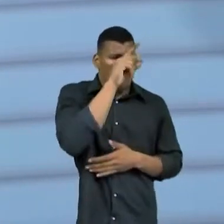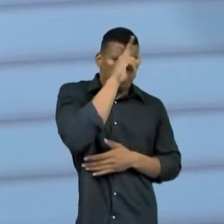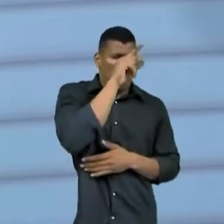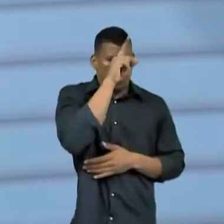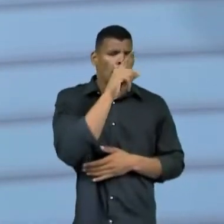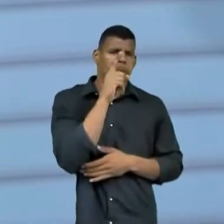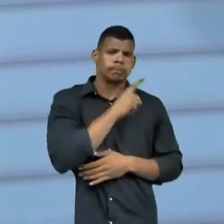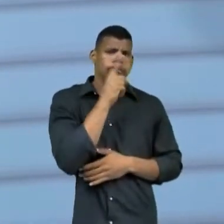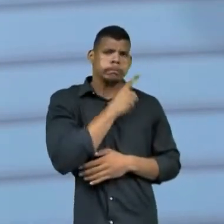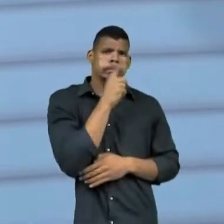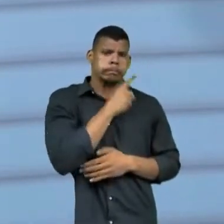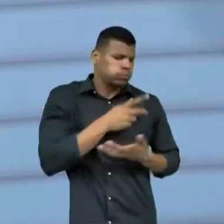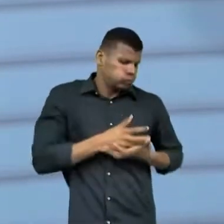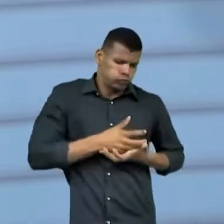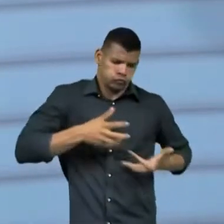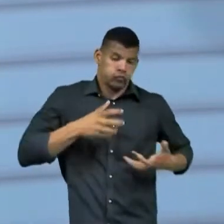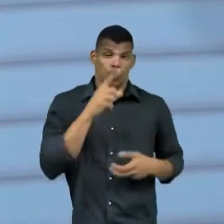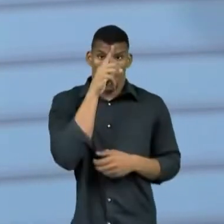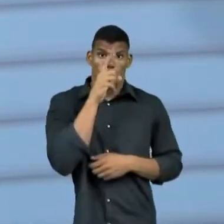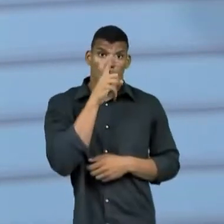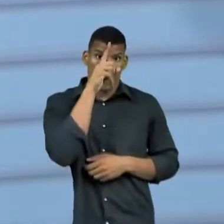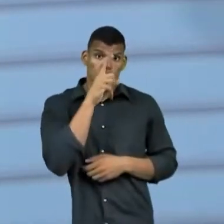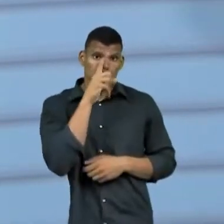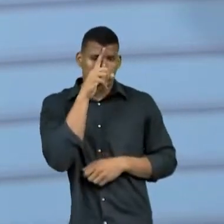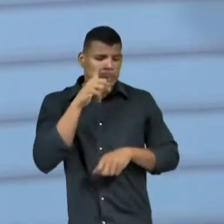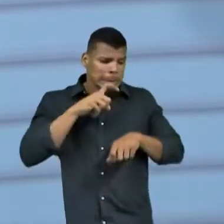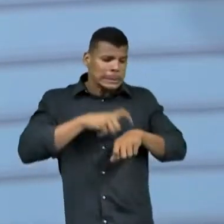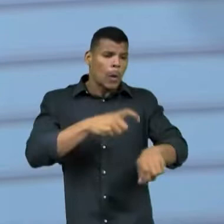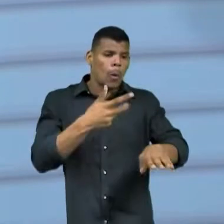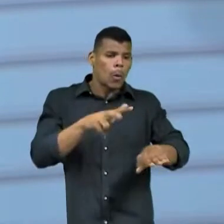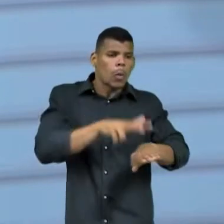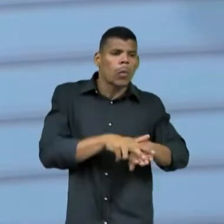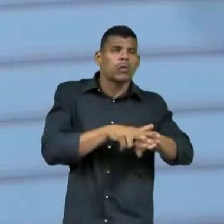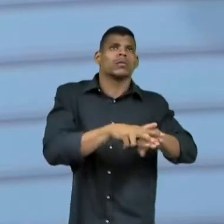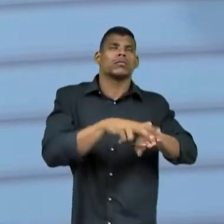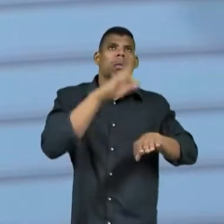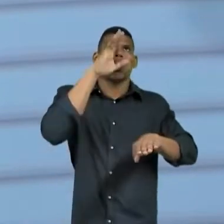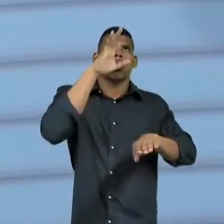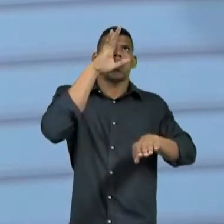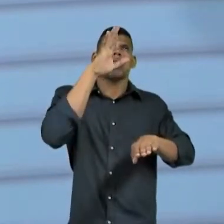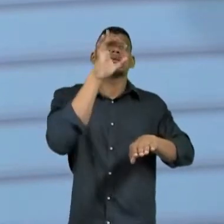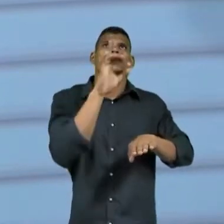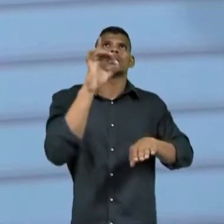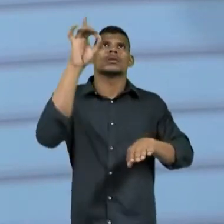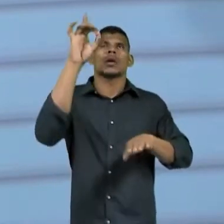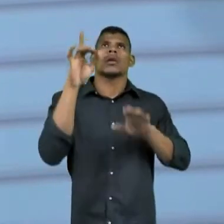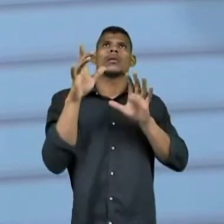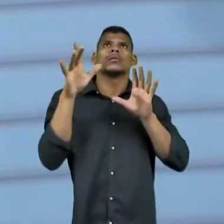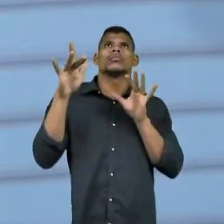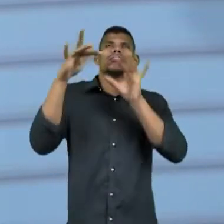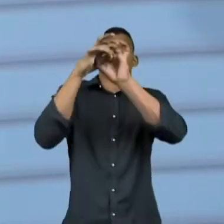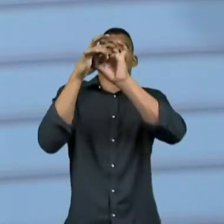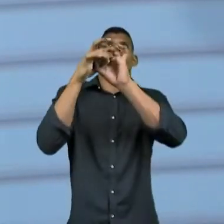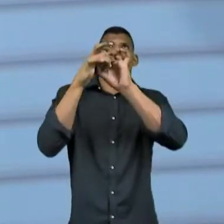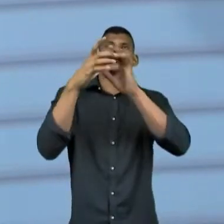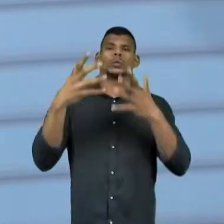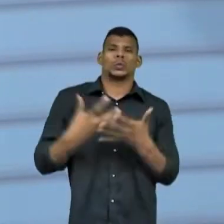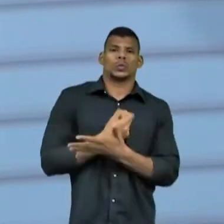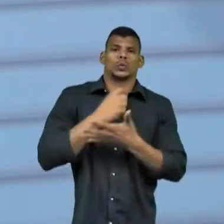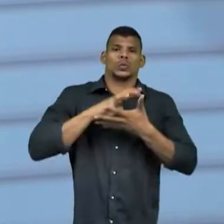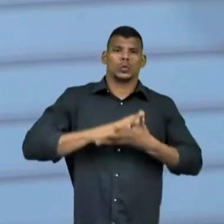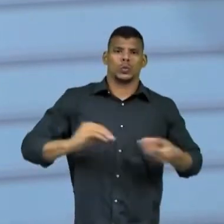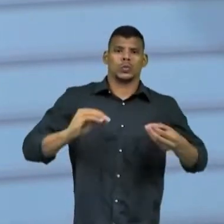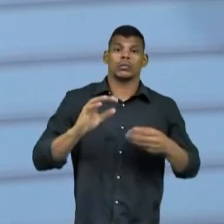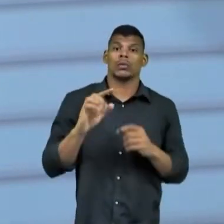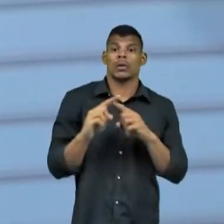não é E aí tem uma oportunidade de entregar vida para Jesus verdadeiramente verdadeiramente Fe se reconciliar ela vai pro céu agora o que a gente não pode